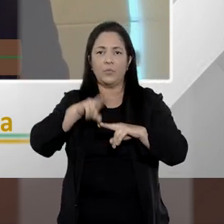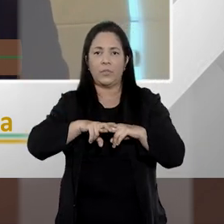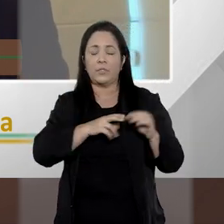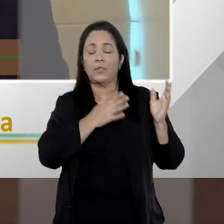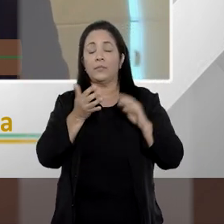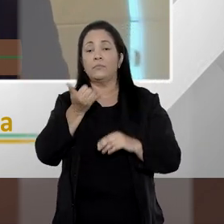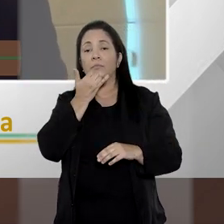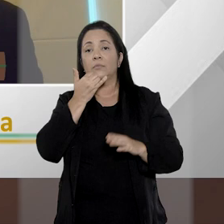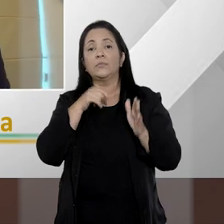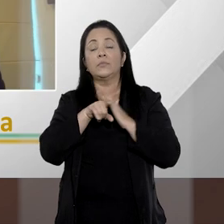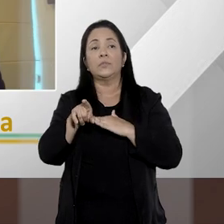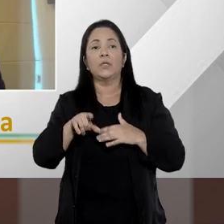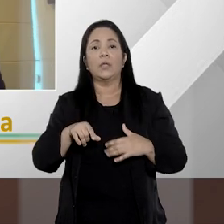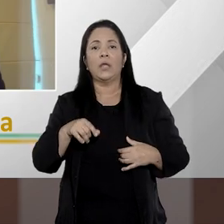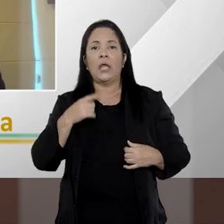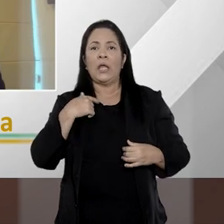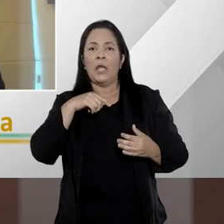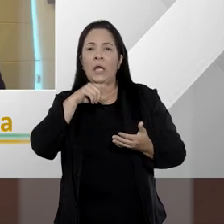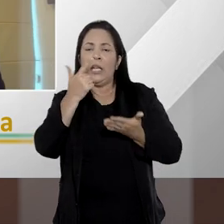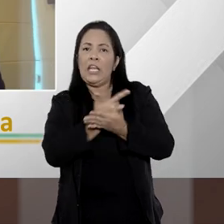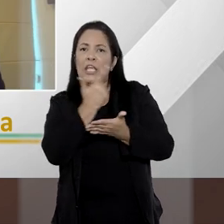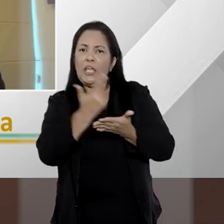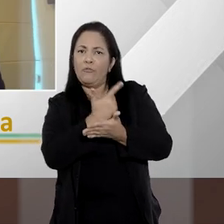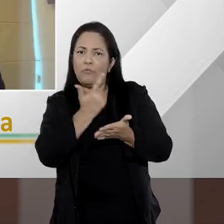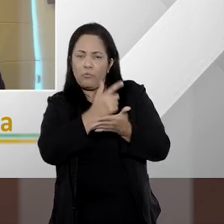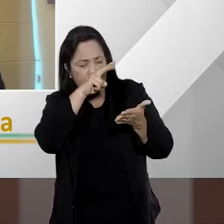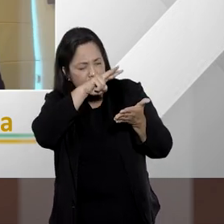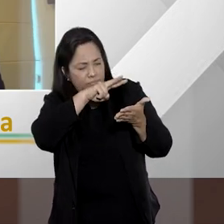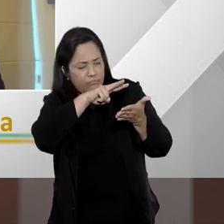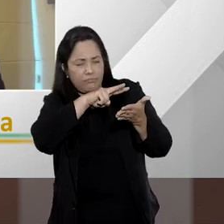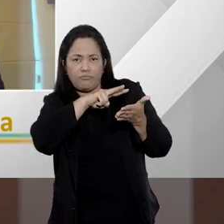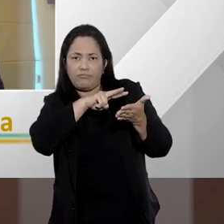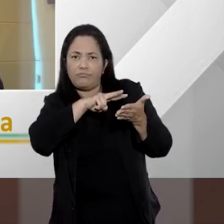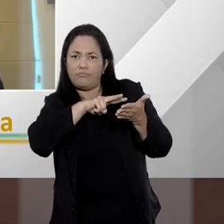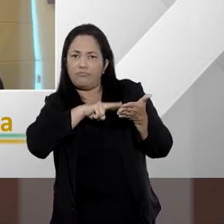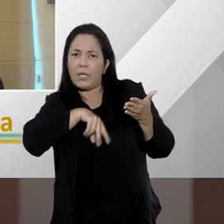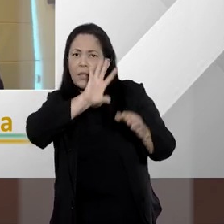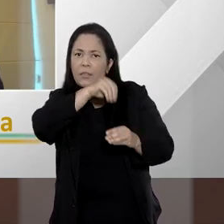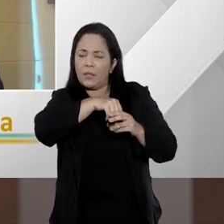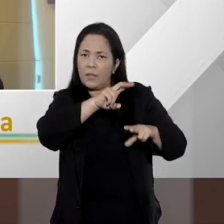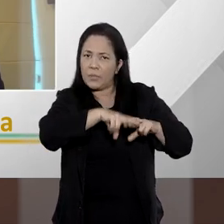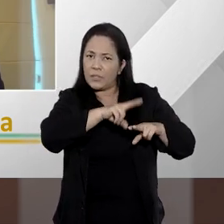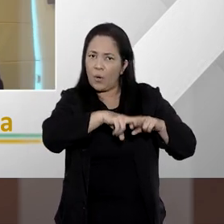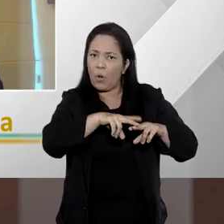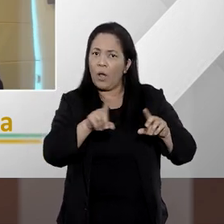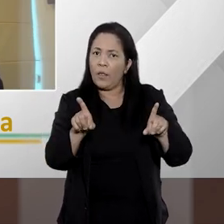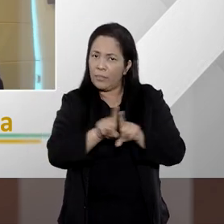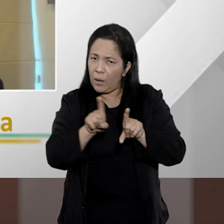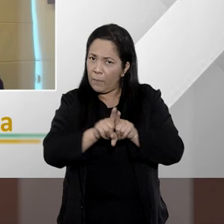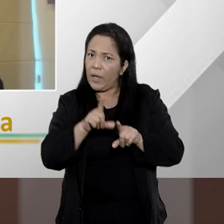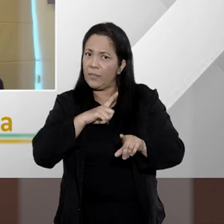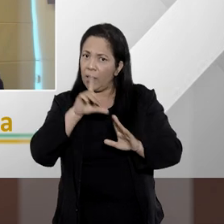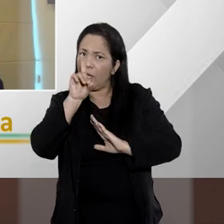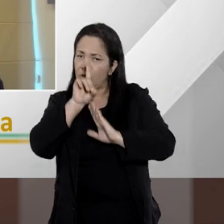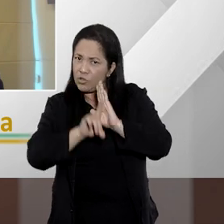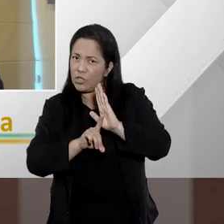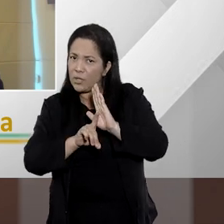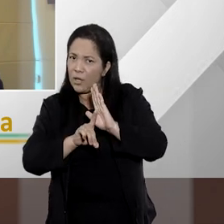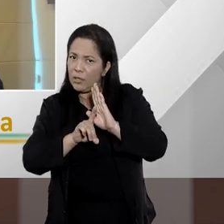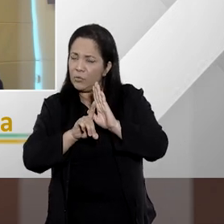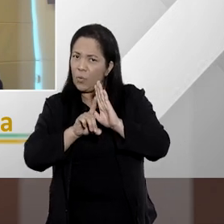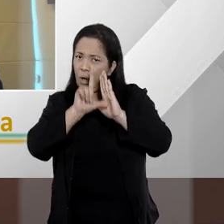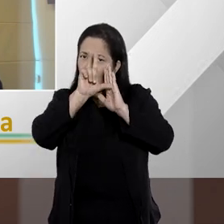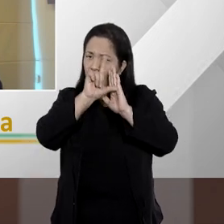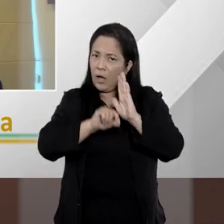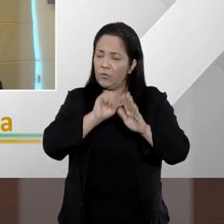interrompendo, sobre a leitura de livros também, houve essa discussão, há algum precedente nesse sentido sobre o apenado ler algum